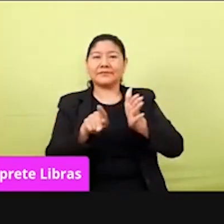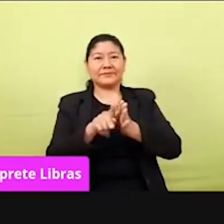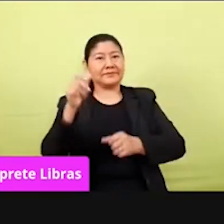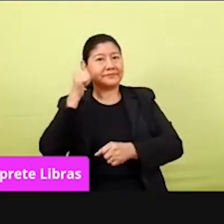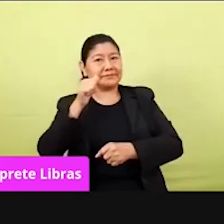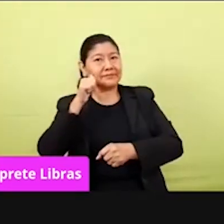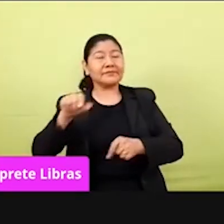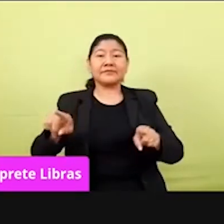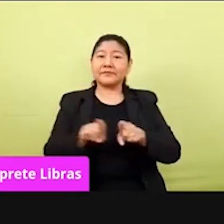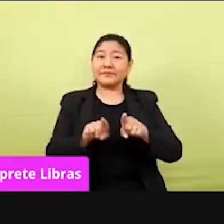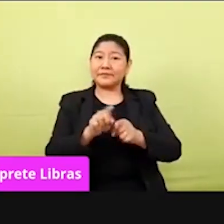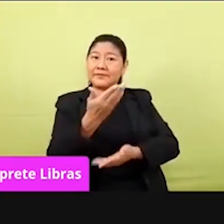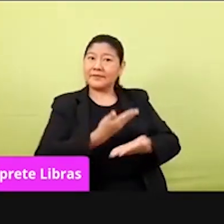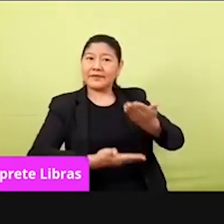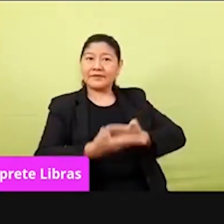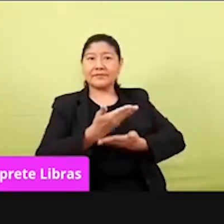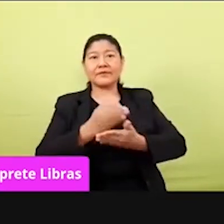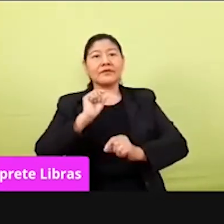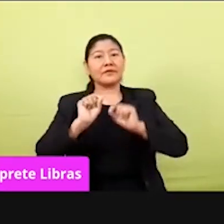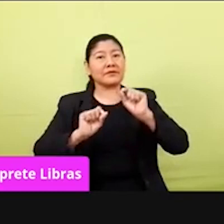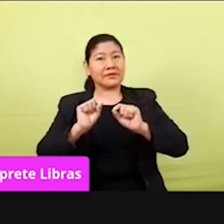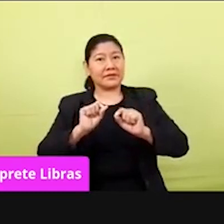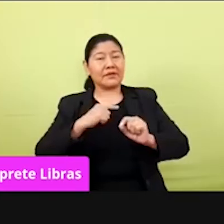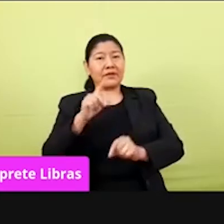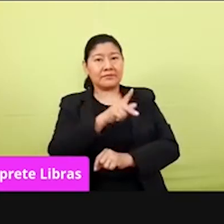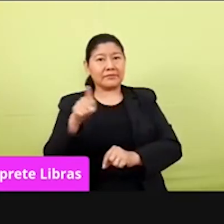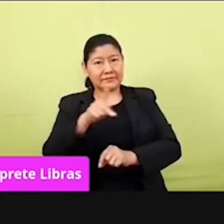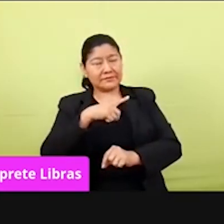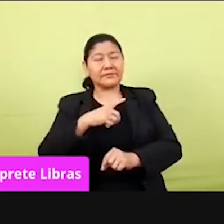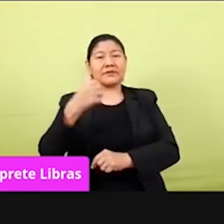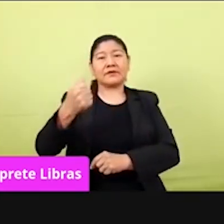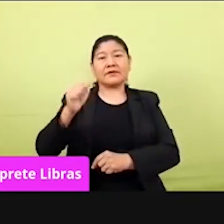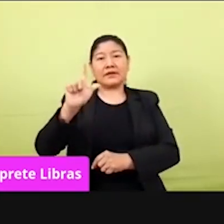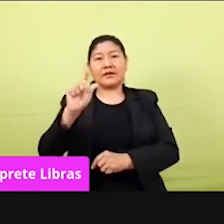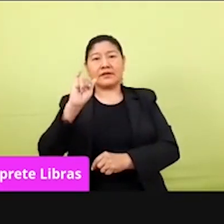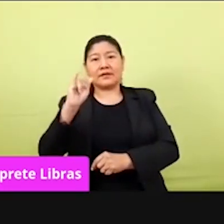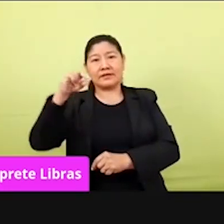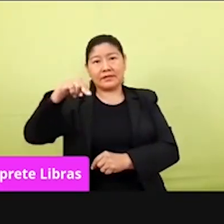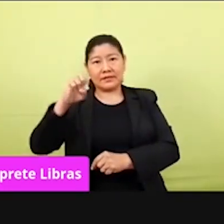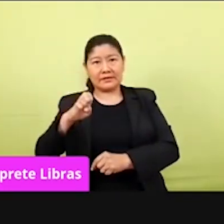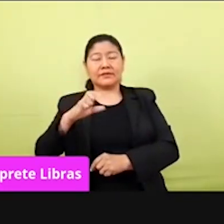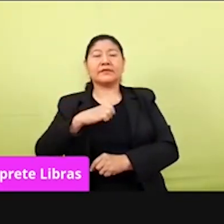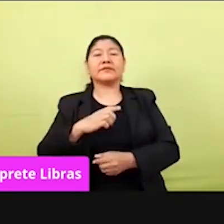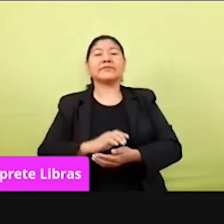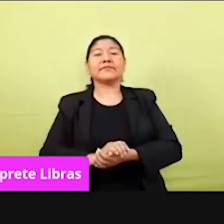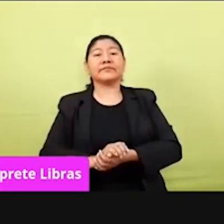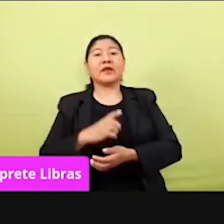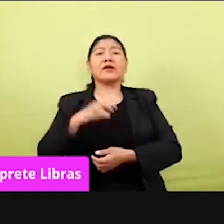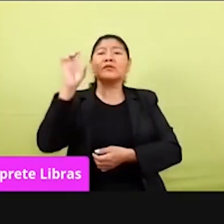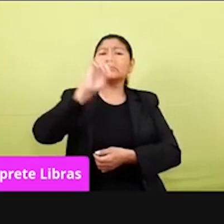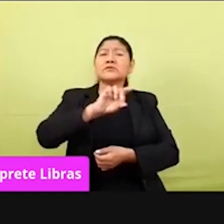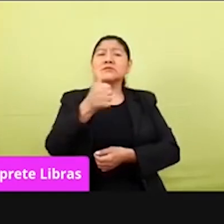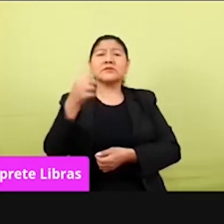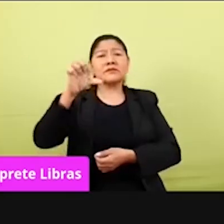como mediadora, a professora especialista Aline Ferreira dos Santos. No dia